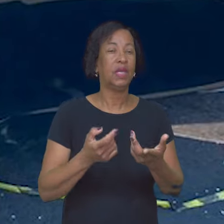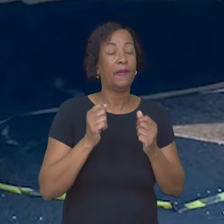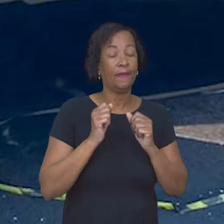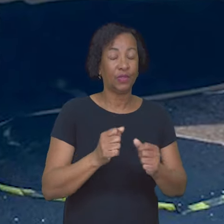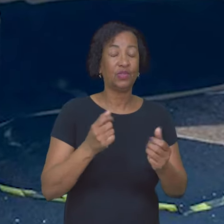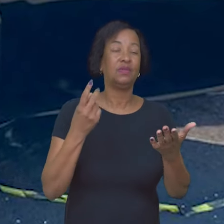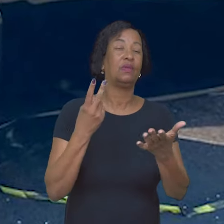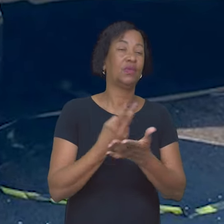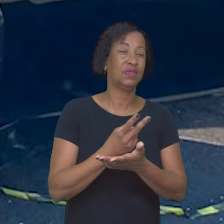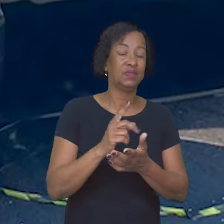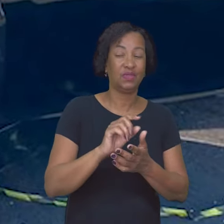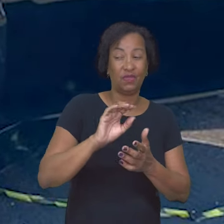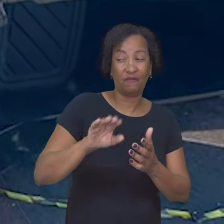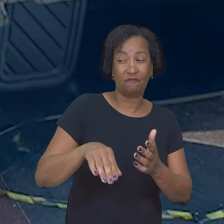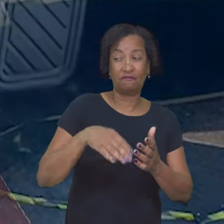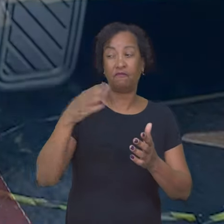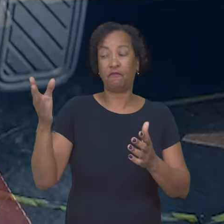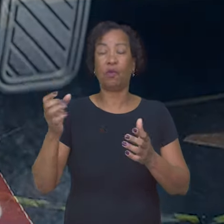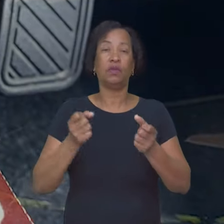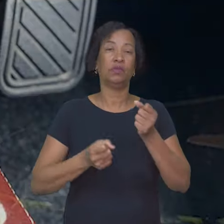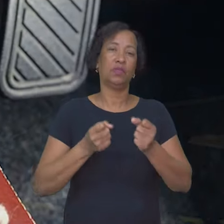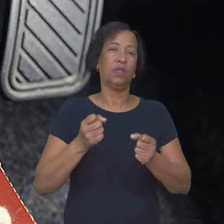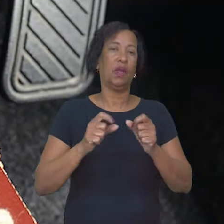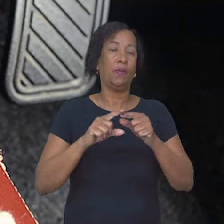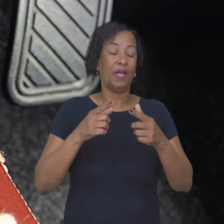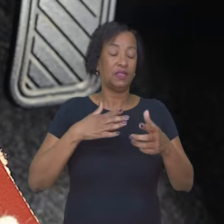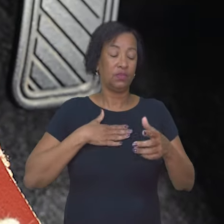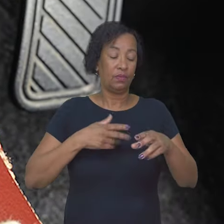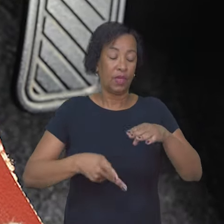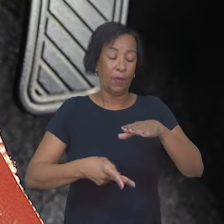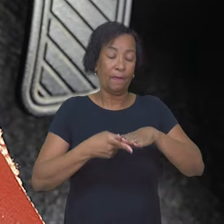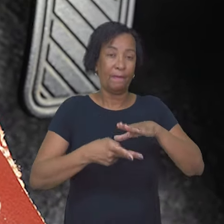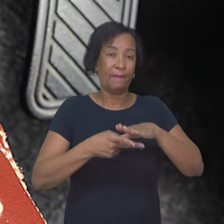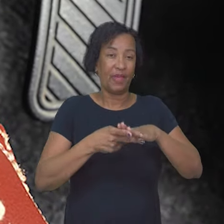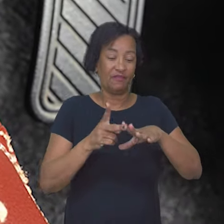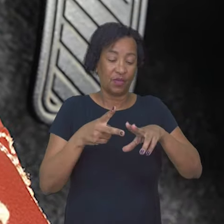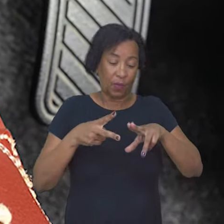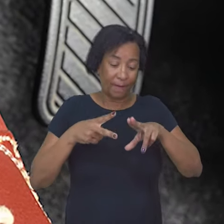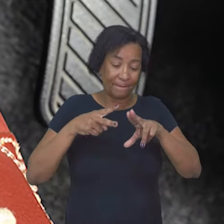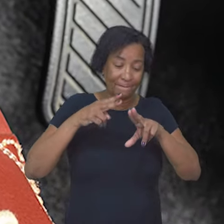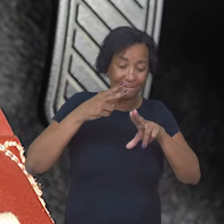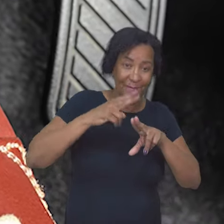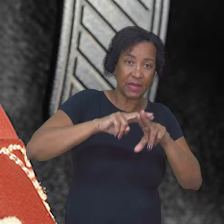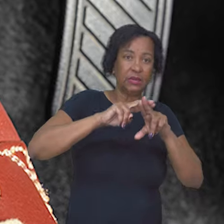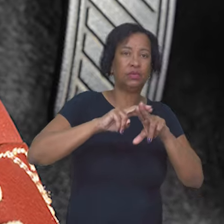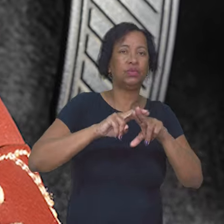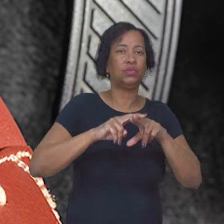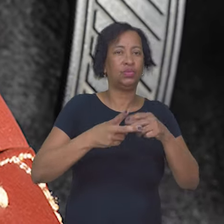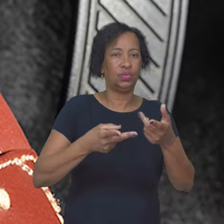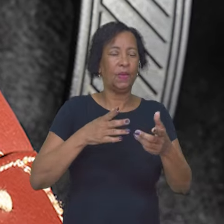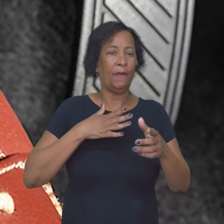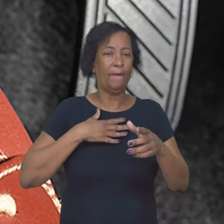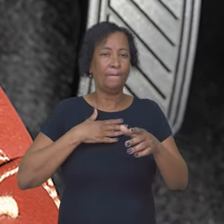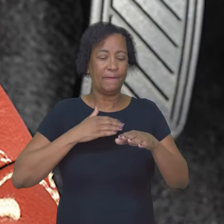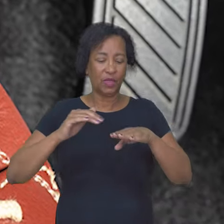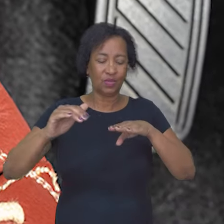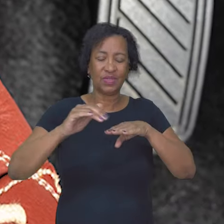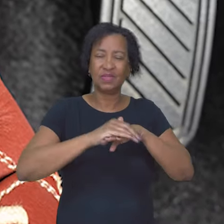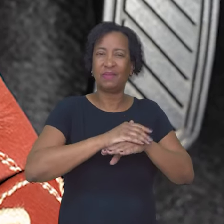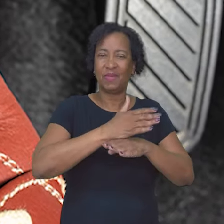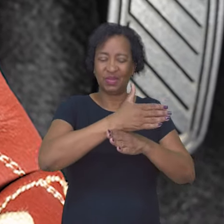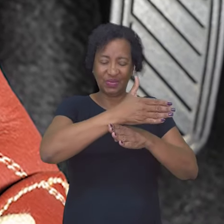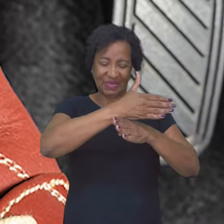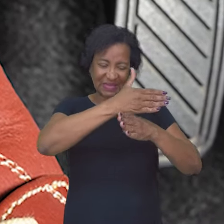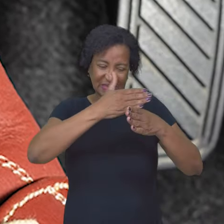jogado para fora do carro se meu pé não tivesse ficado preso no pedal do freio meu sapato literalmente foi rasgado